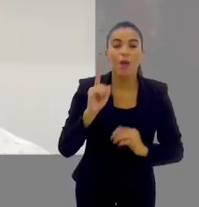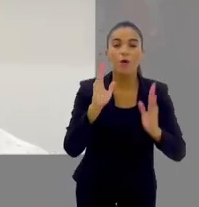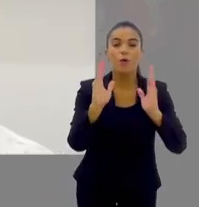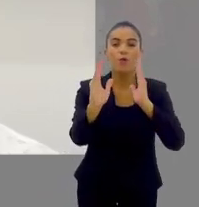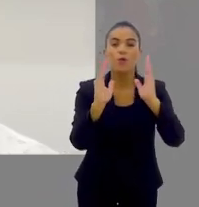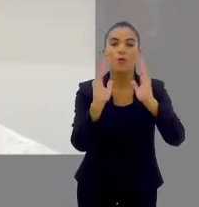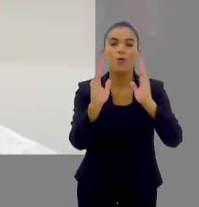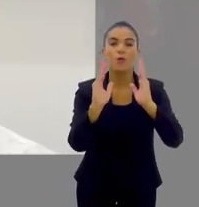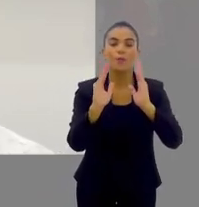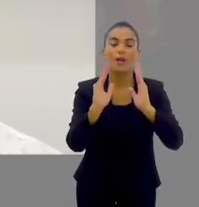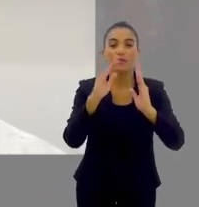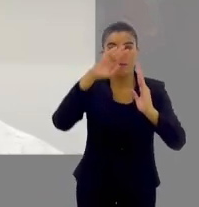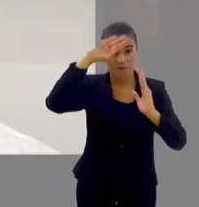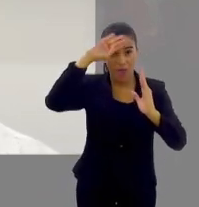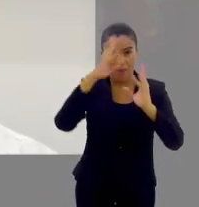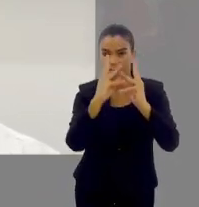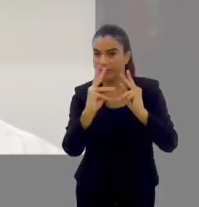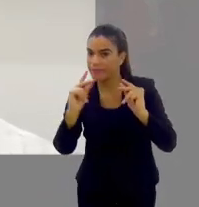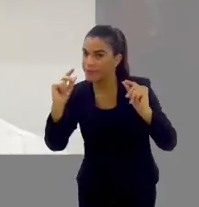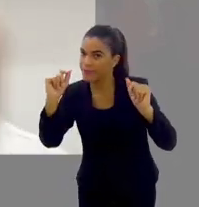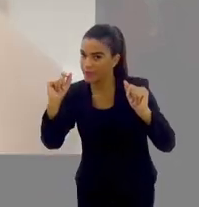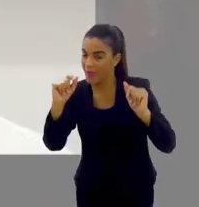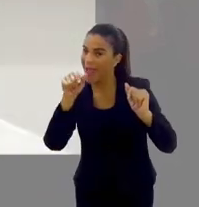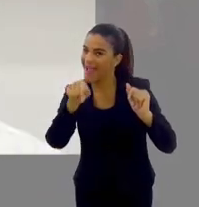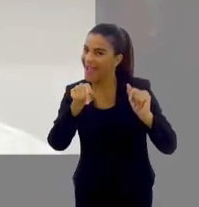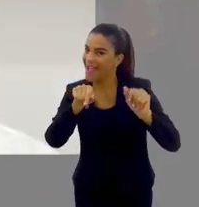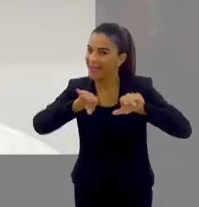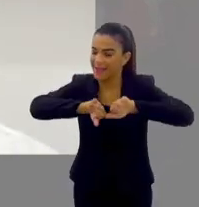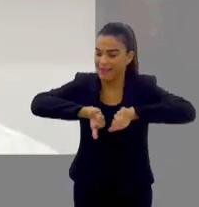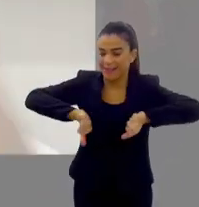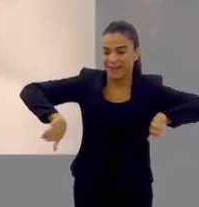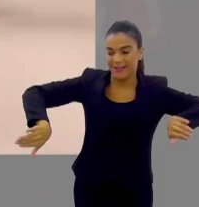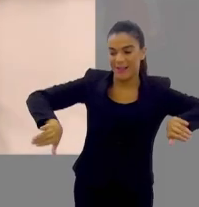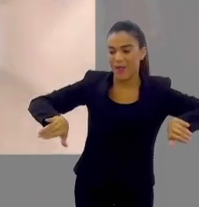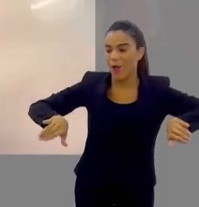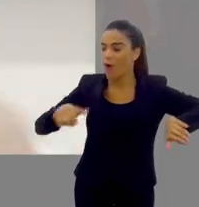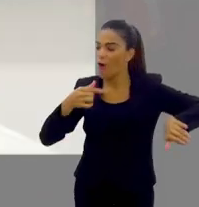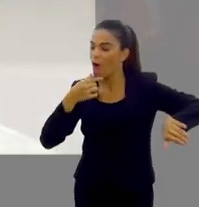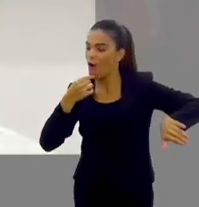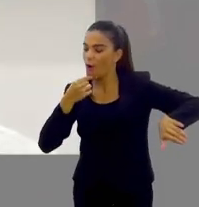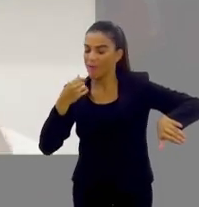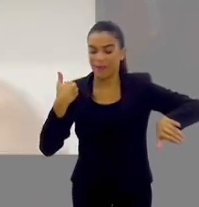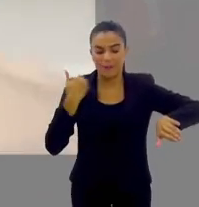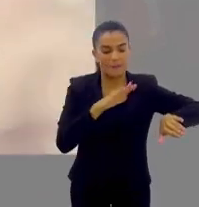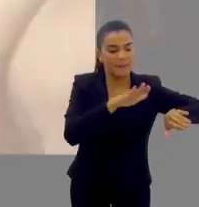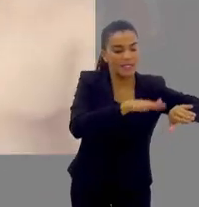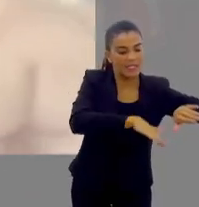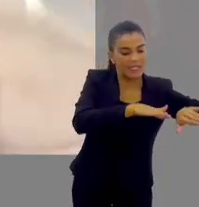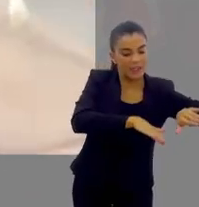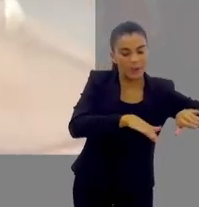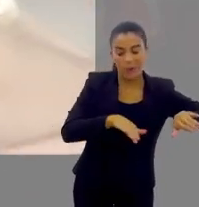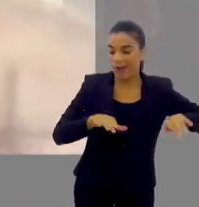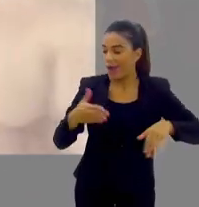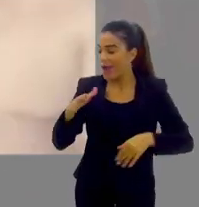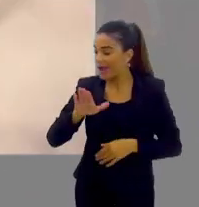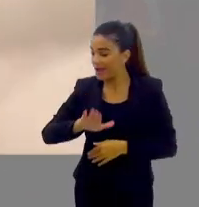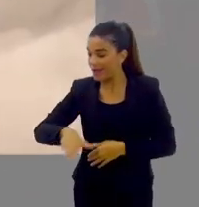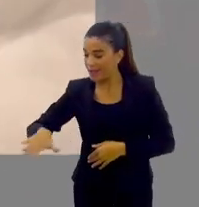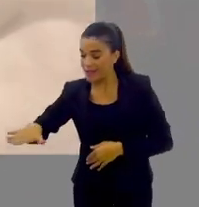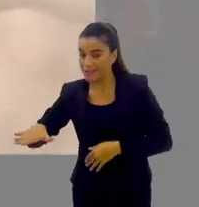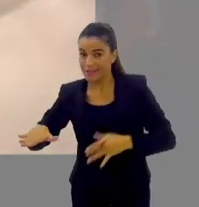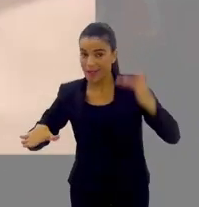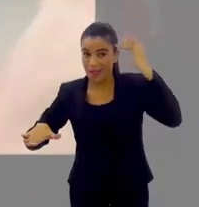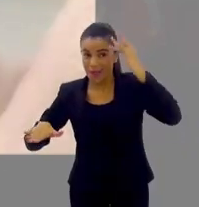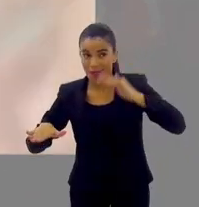é o período pós-febre. É ali que nós separamos os homens dos meninos, nós separamos as